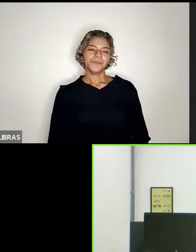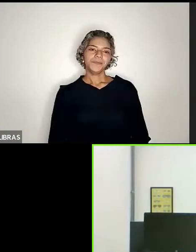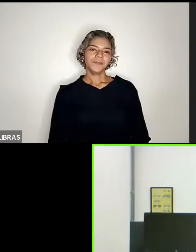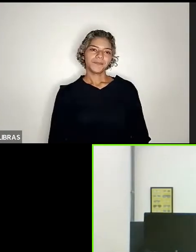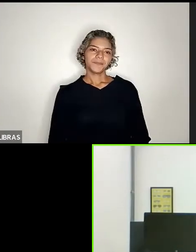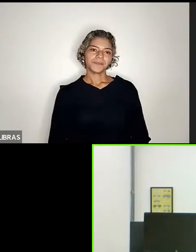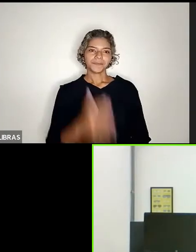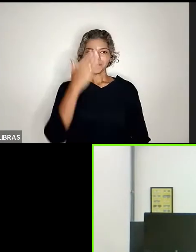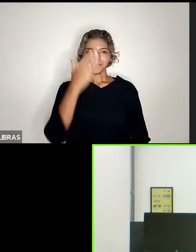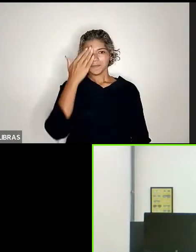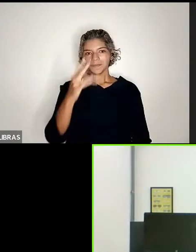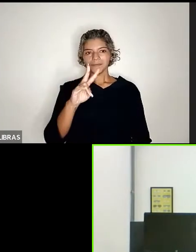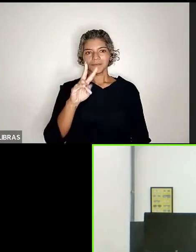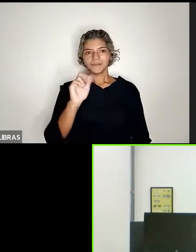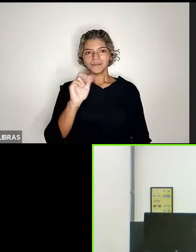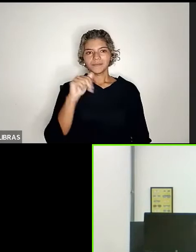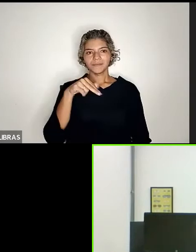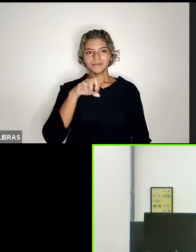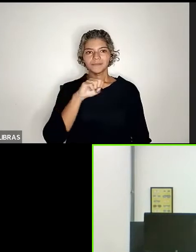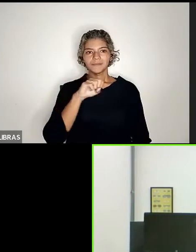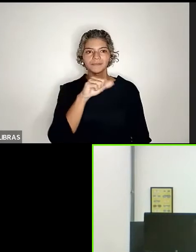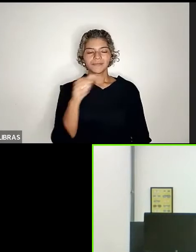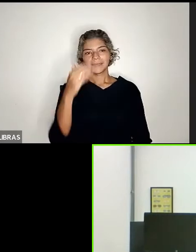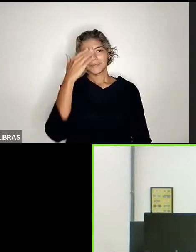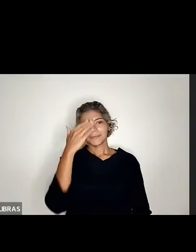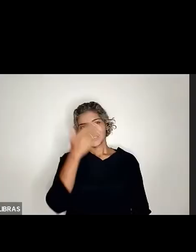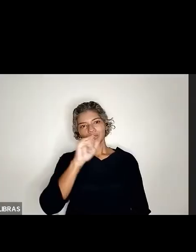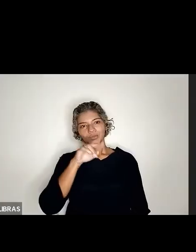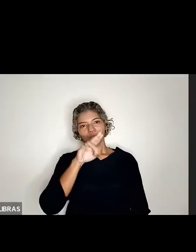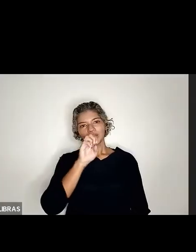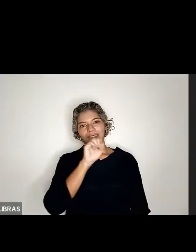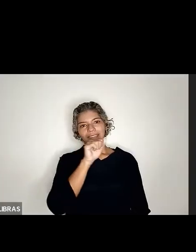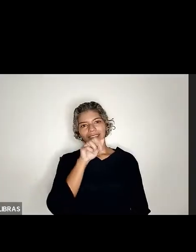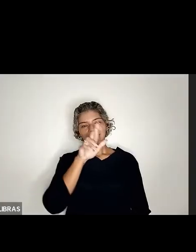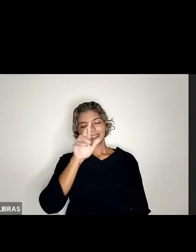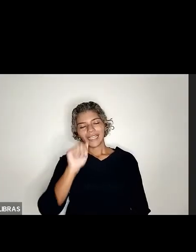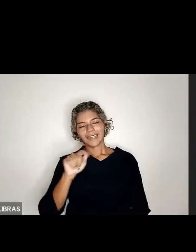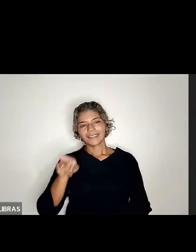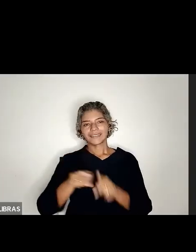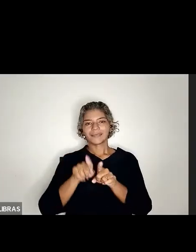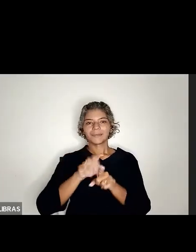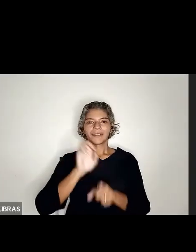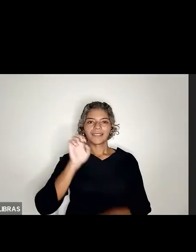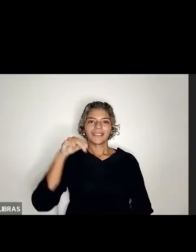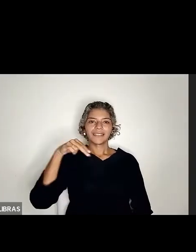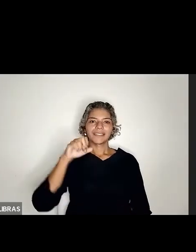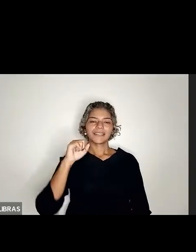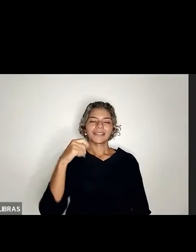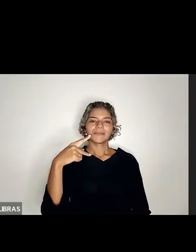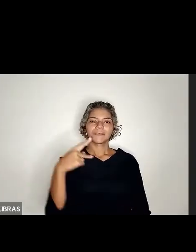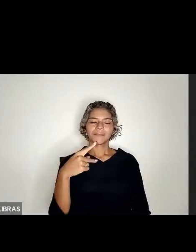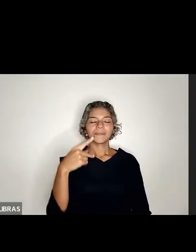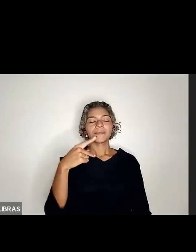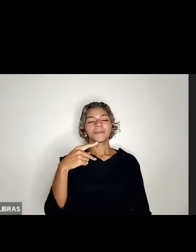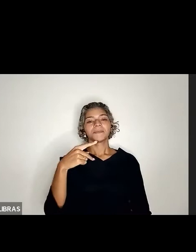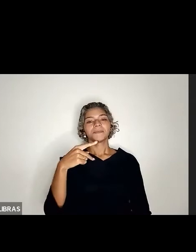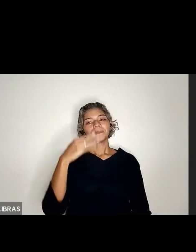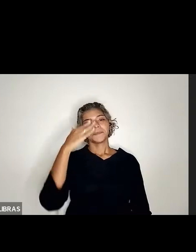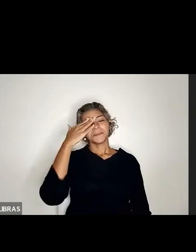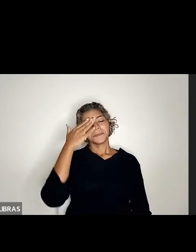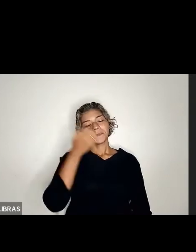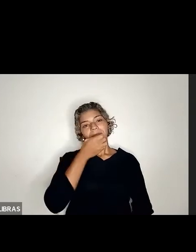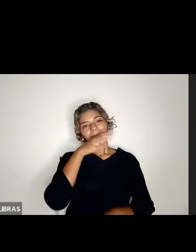Obrigada, Vanessa. Obrigada, Jussara. Obrigada, ISPE, pelo convite. Boa tarde a todas, a todos,